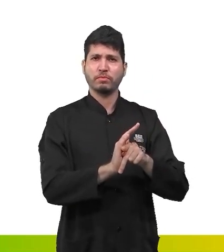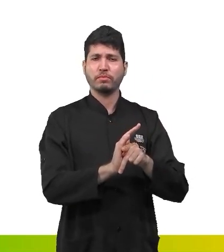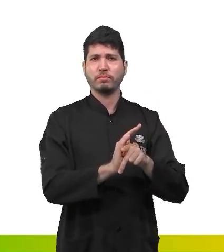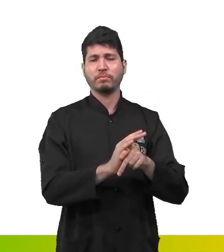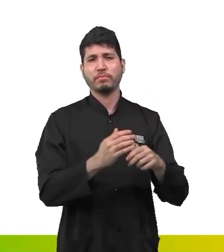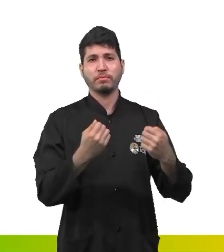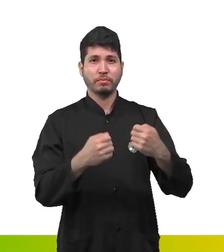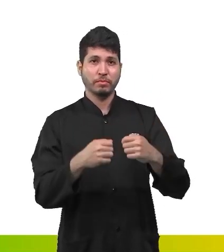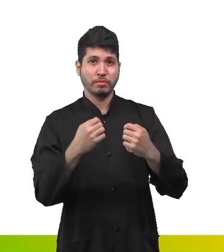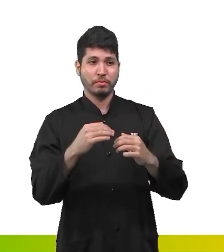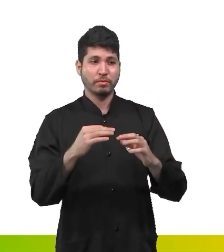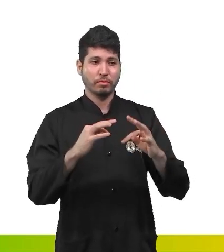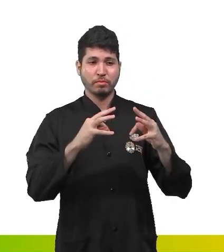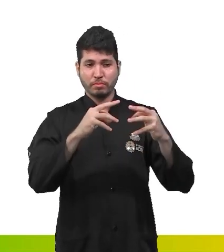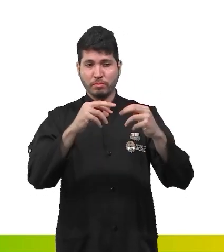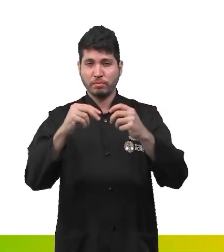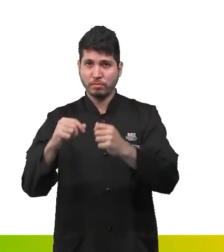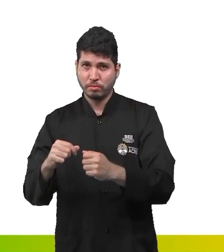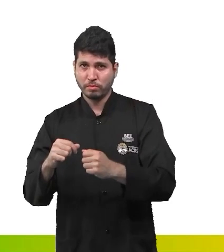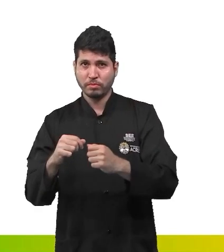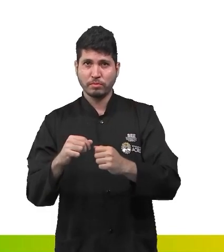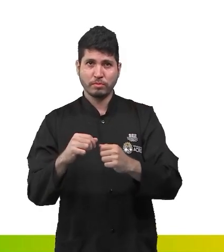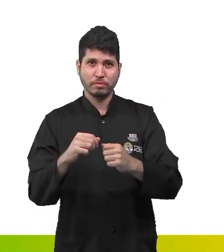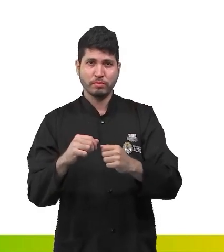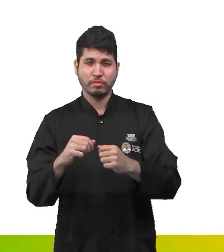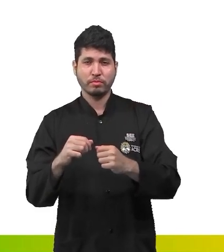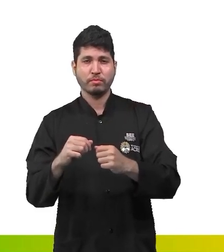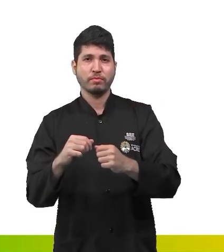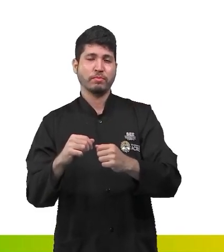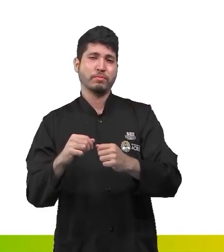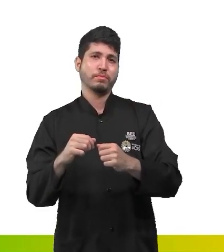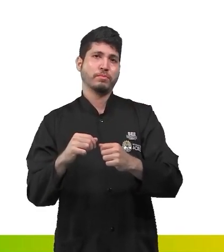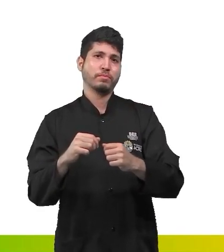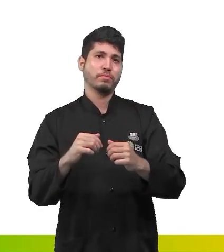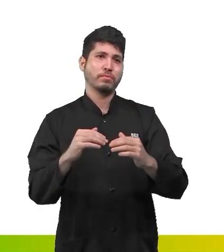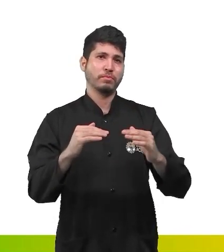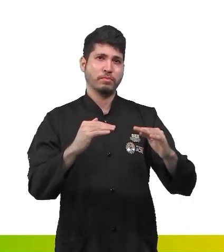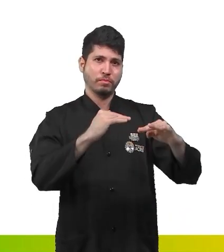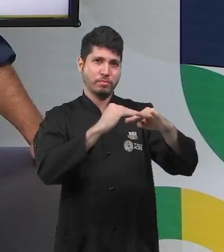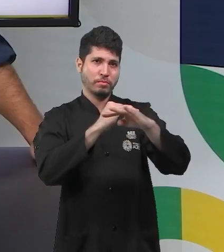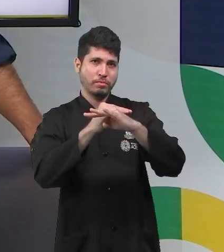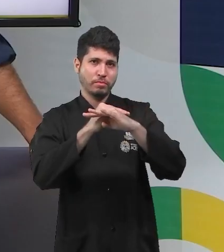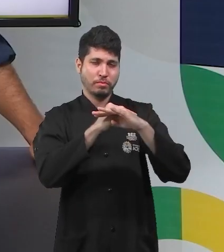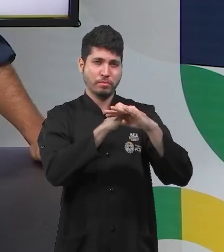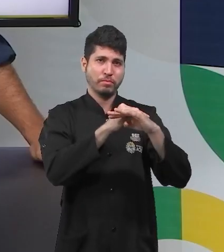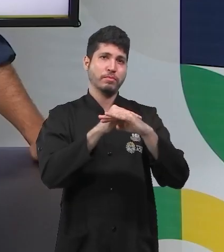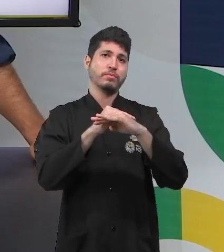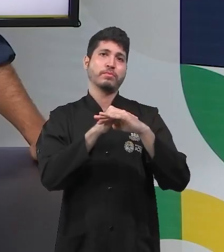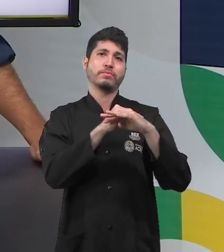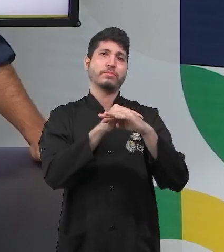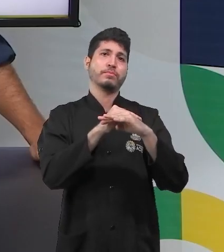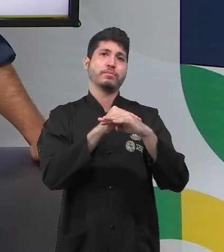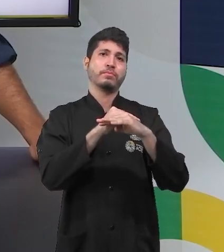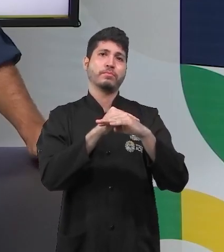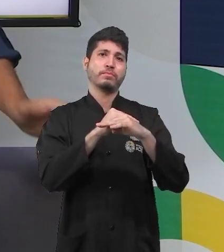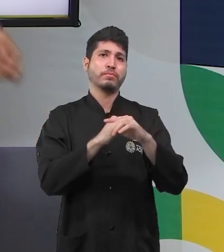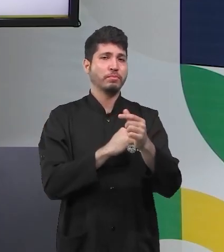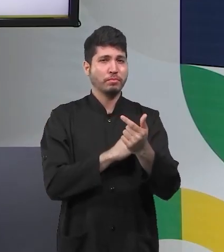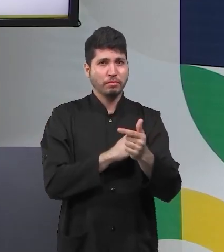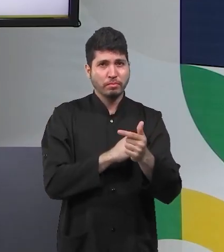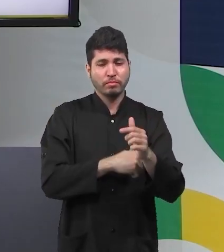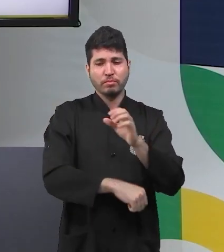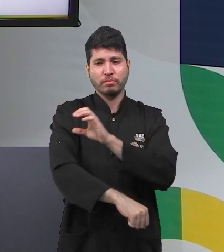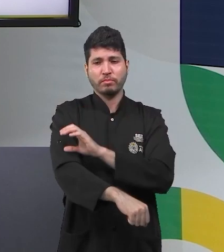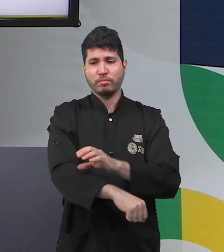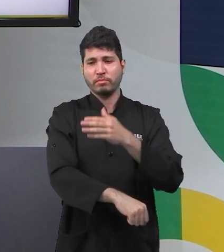outra. É aquilo que a gente mencionou na aula, no segmento anterior. Não existe uma cultura melhor que a outra,